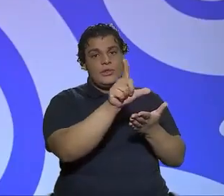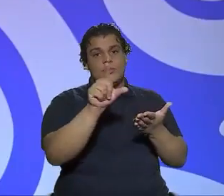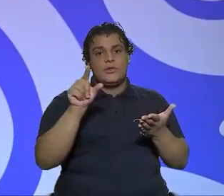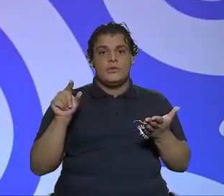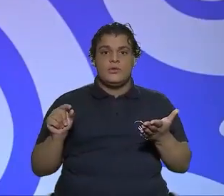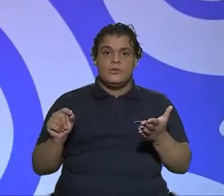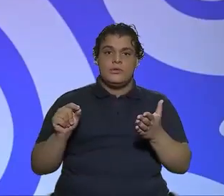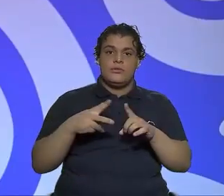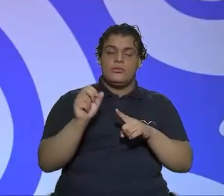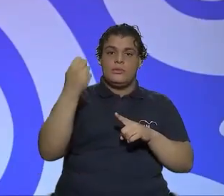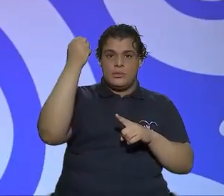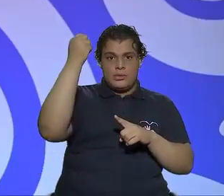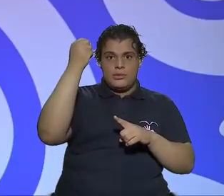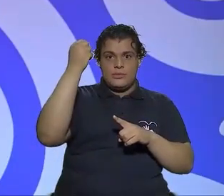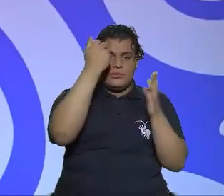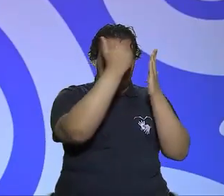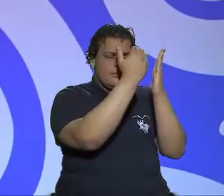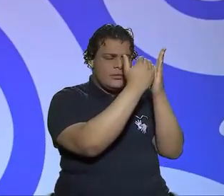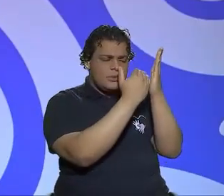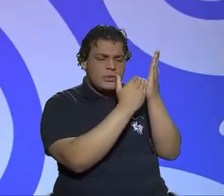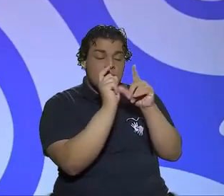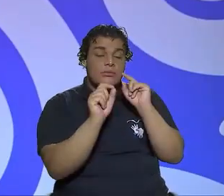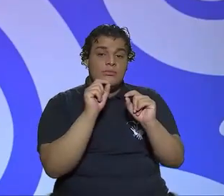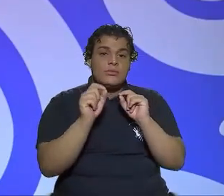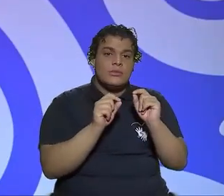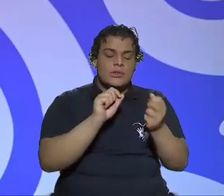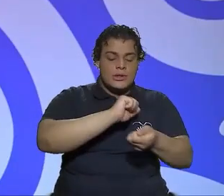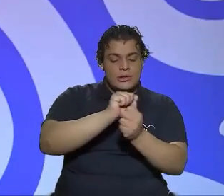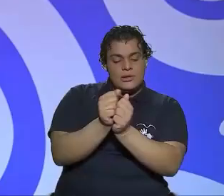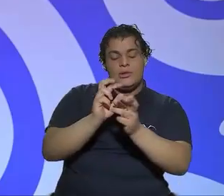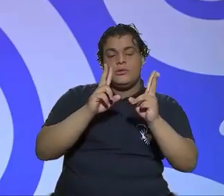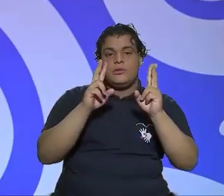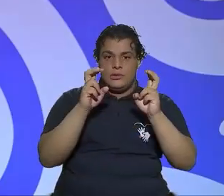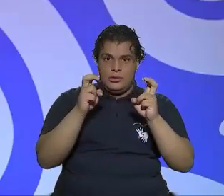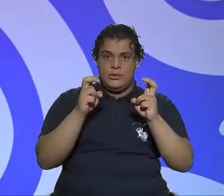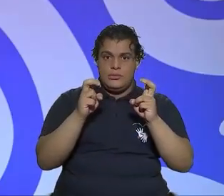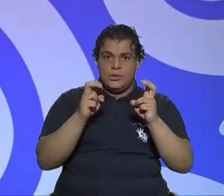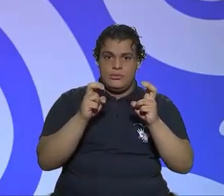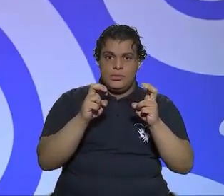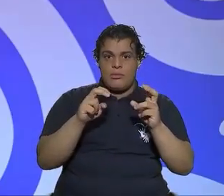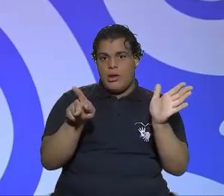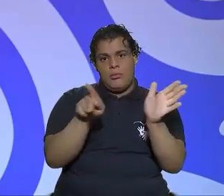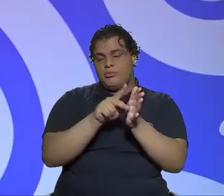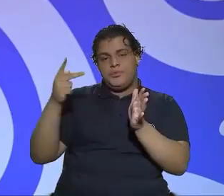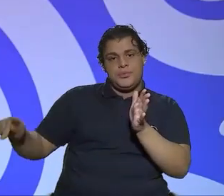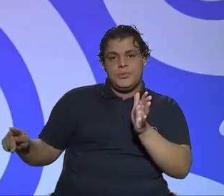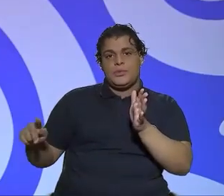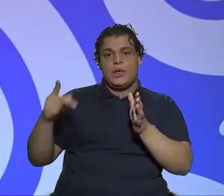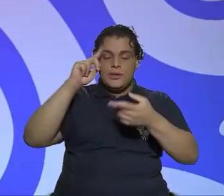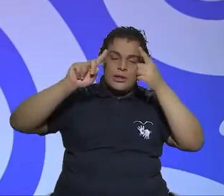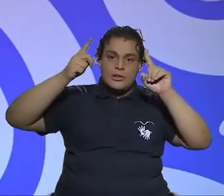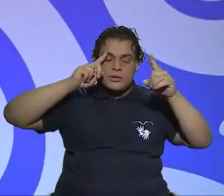selecionadas para a premiação seguindo os critérios de adequação ao tema, originalidade,